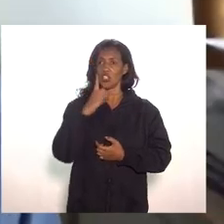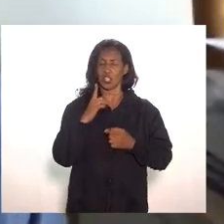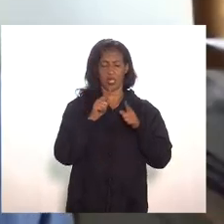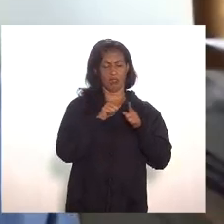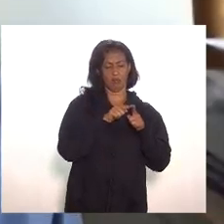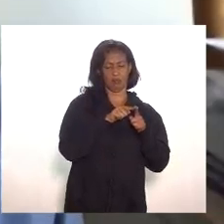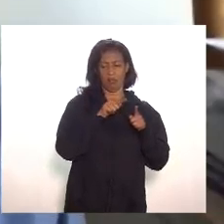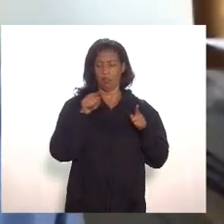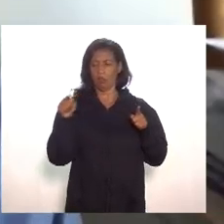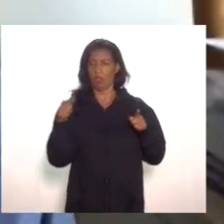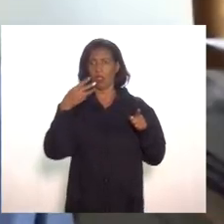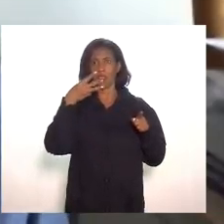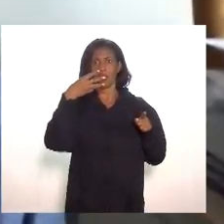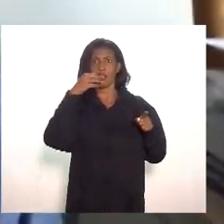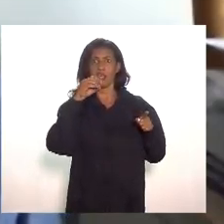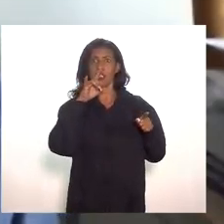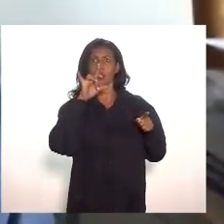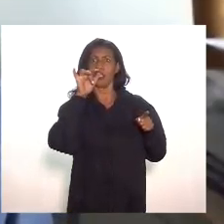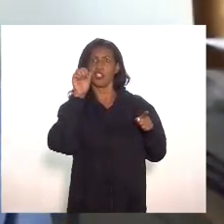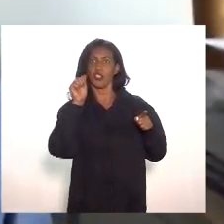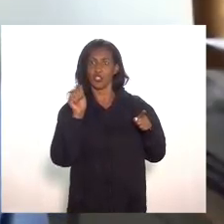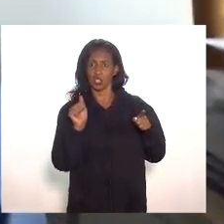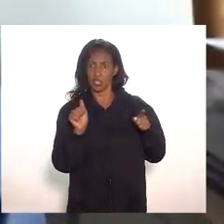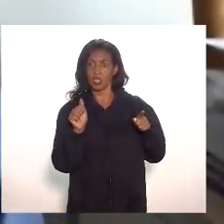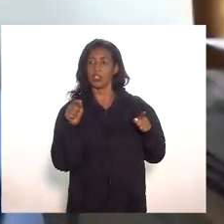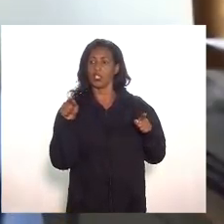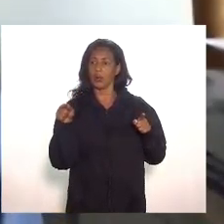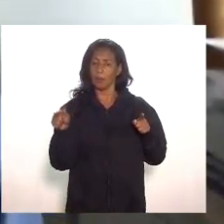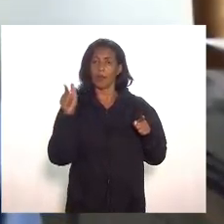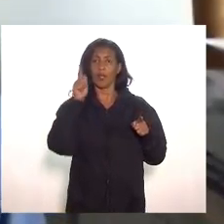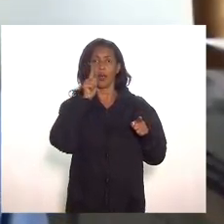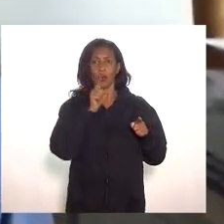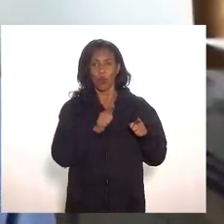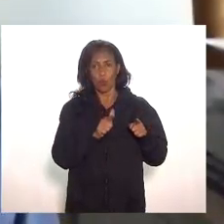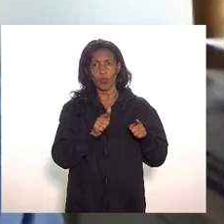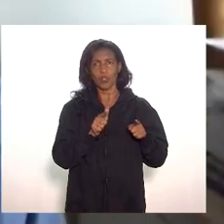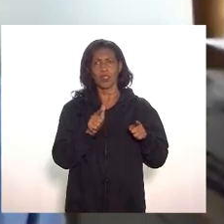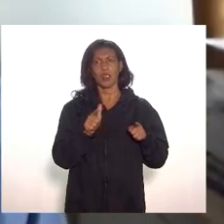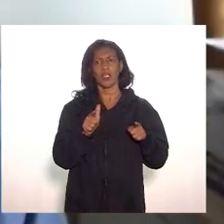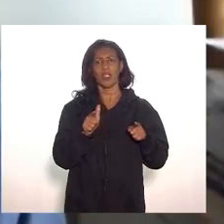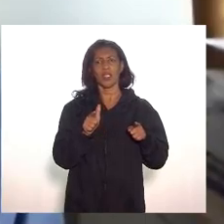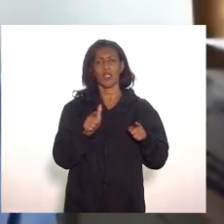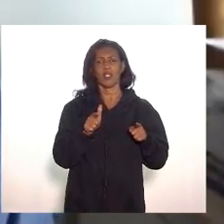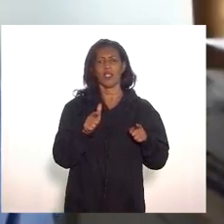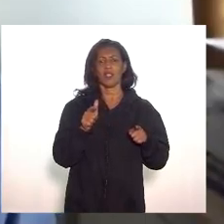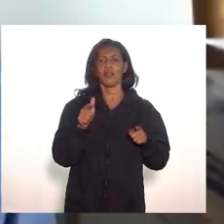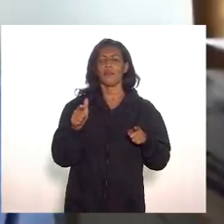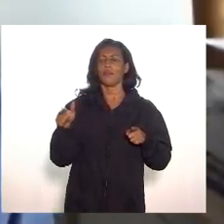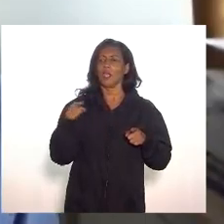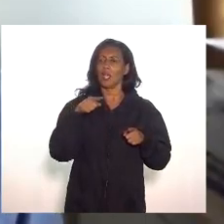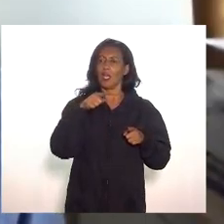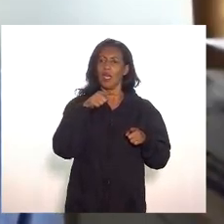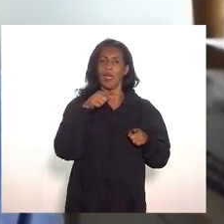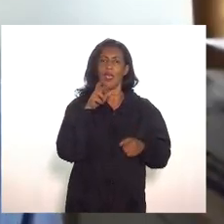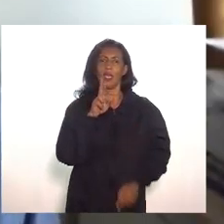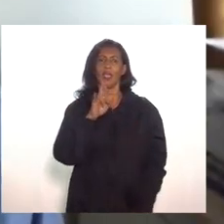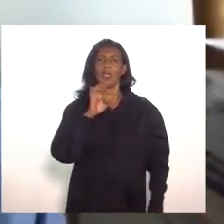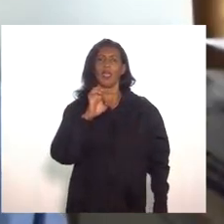superior a 30 dias, para regularizar a situação. Portanto, o Código de